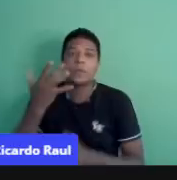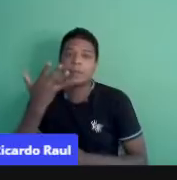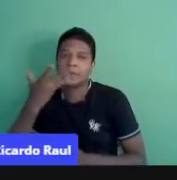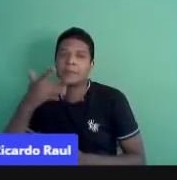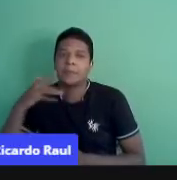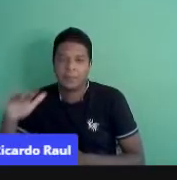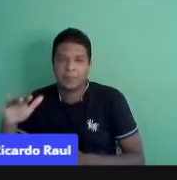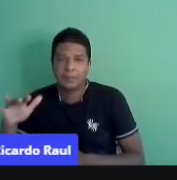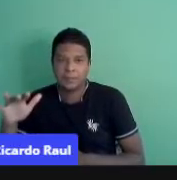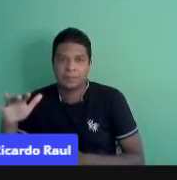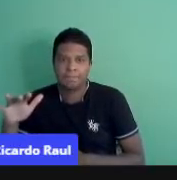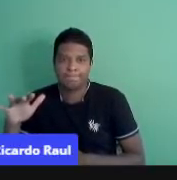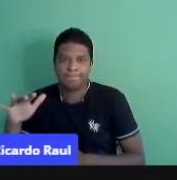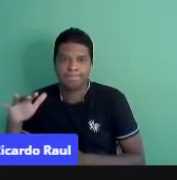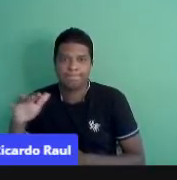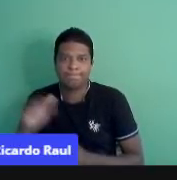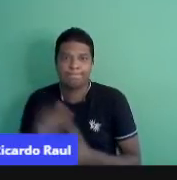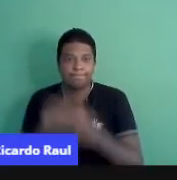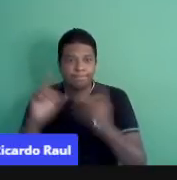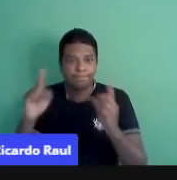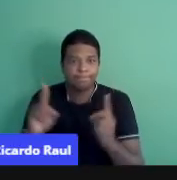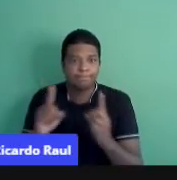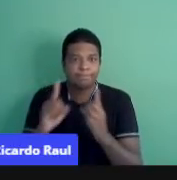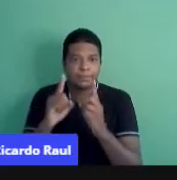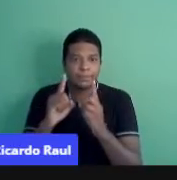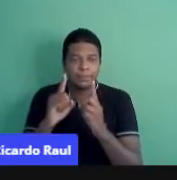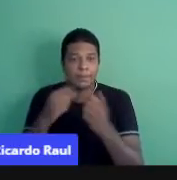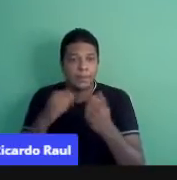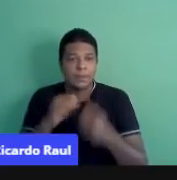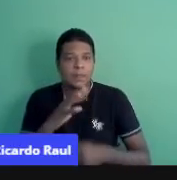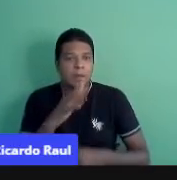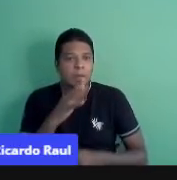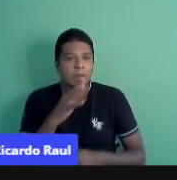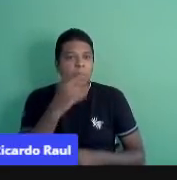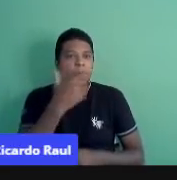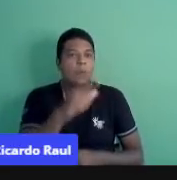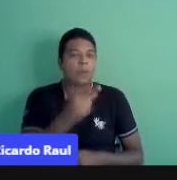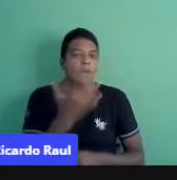Ela precisa conhecer outras crianças,